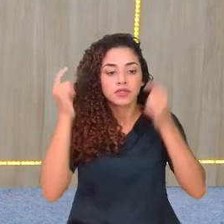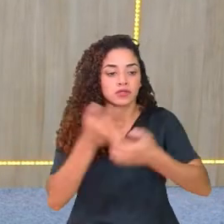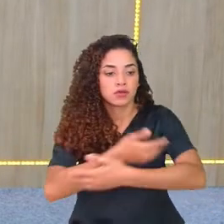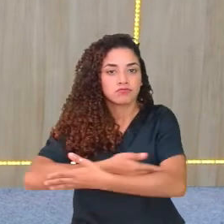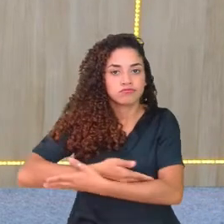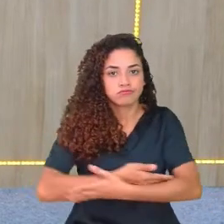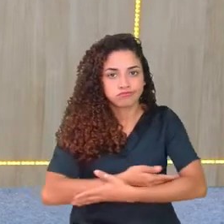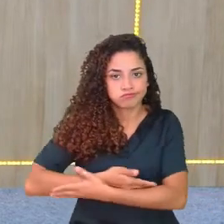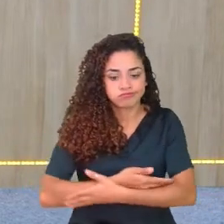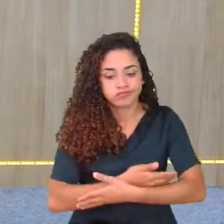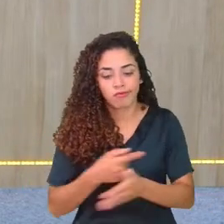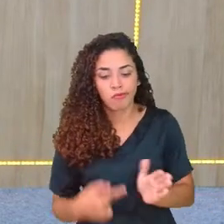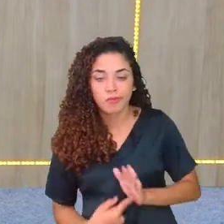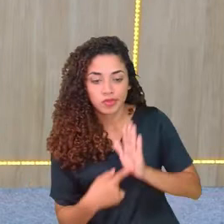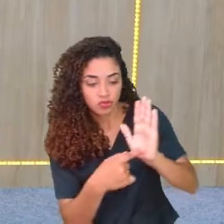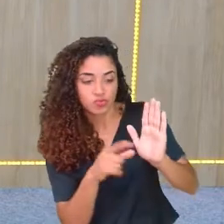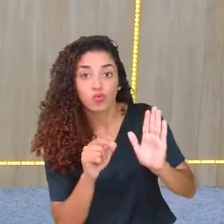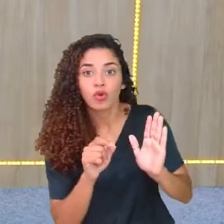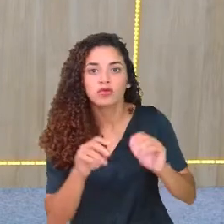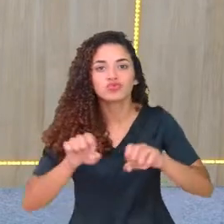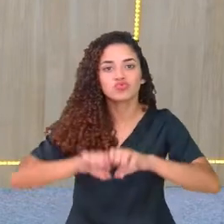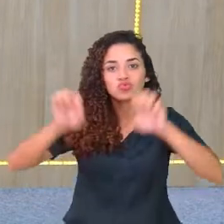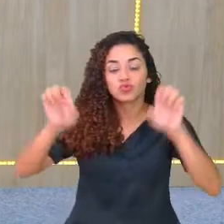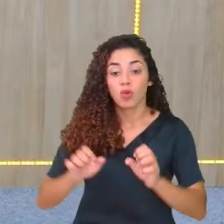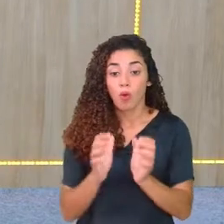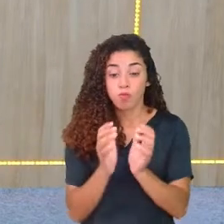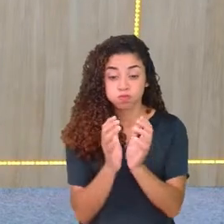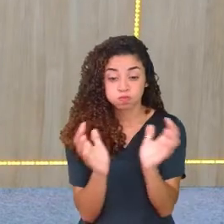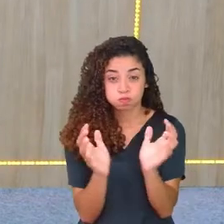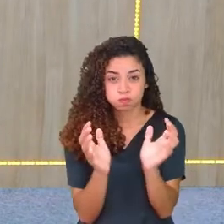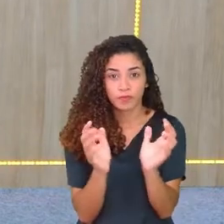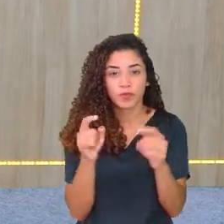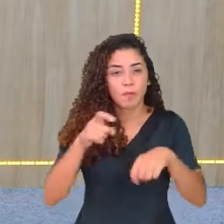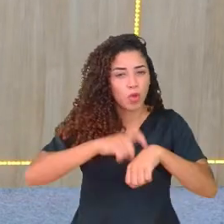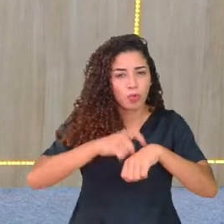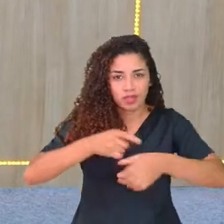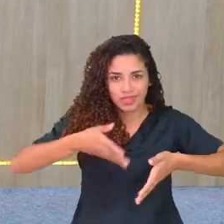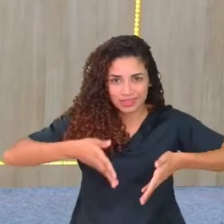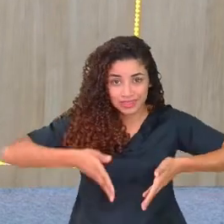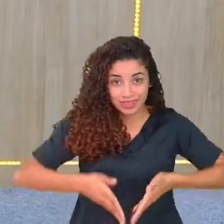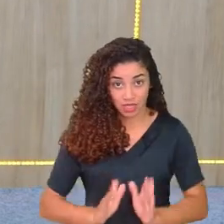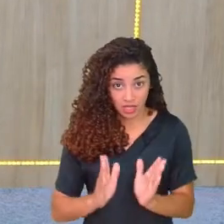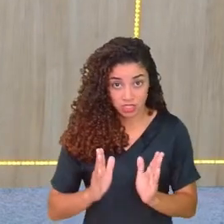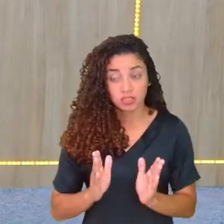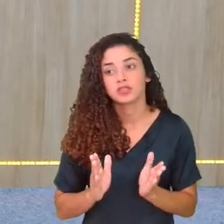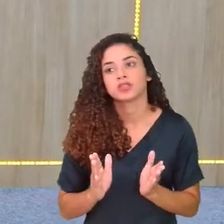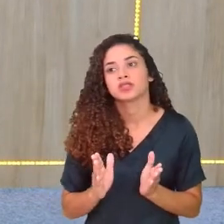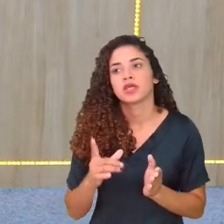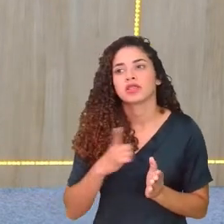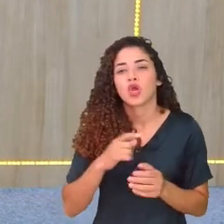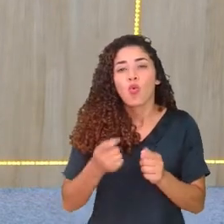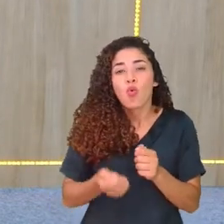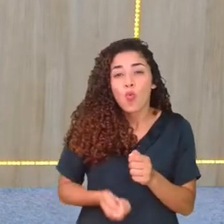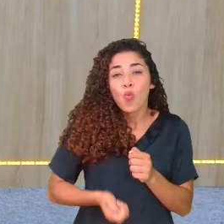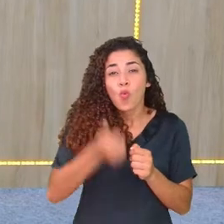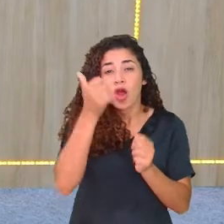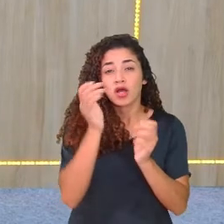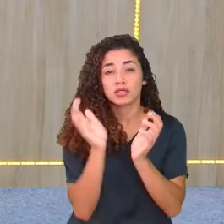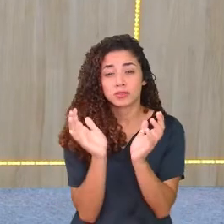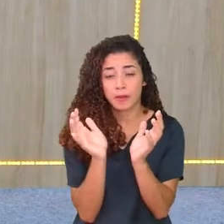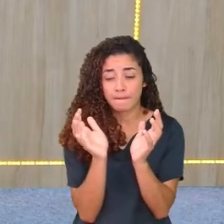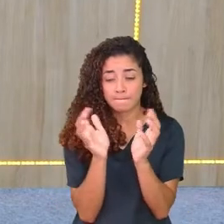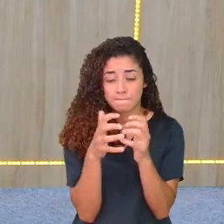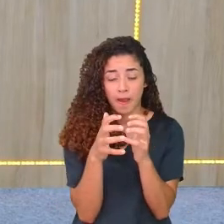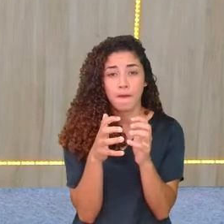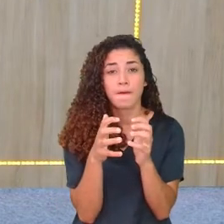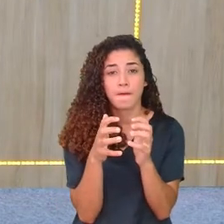para a gente uma estrutura, às vezes, até muito grande, porque na hora do parto, houve aí, olha, quase um fechamento. Quase alguns